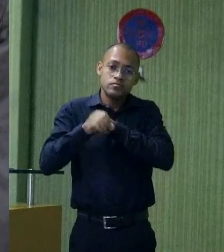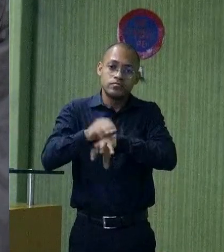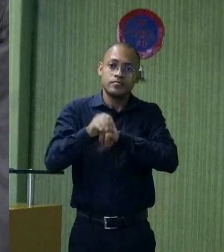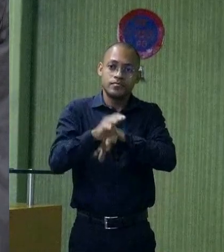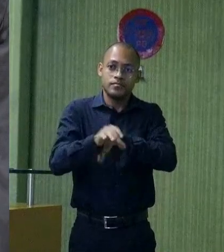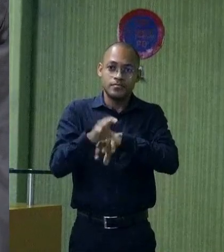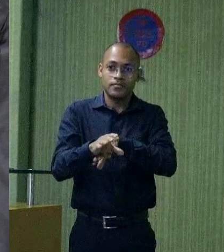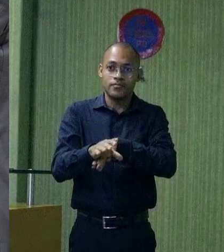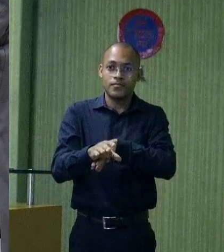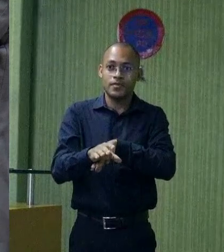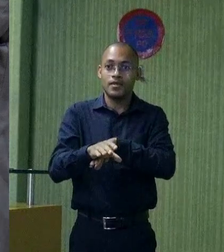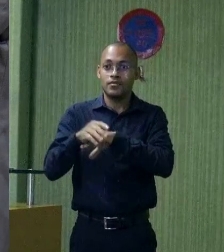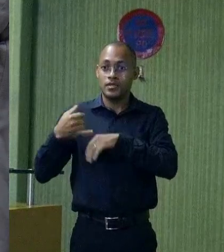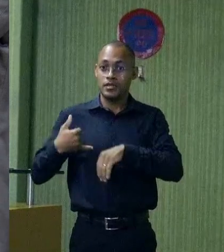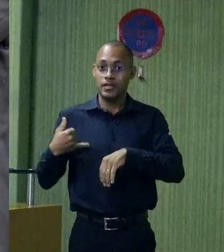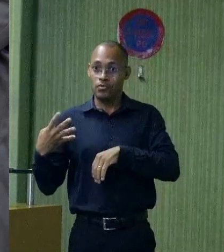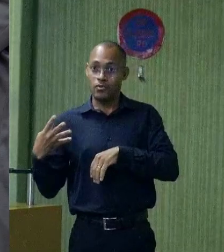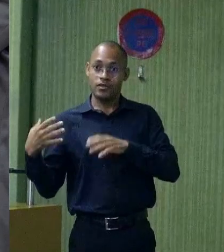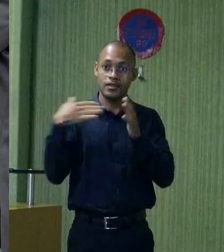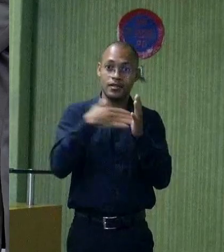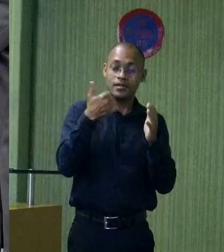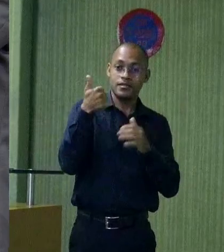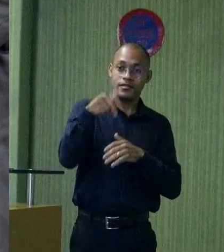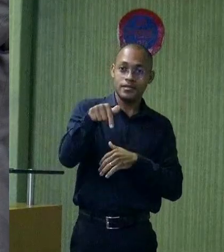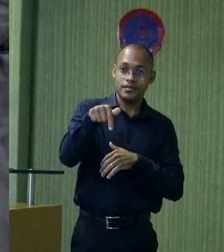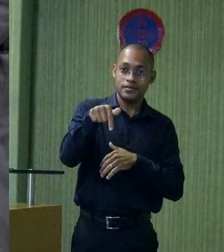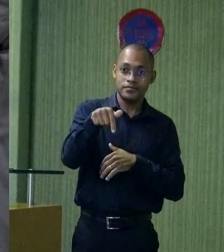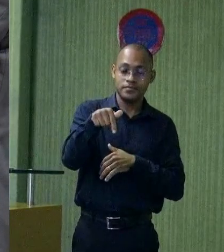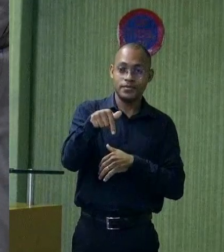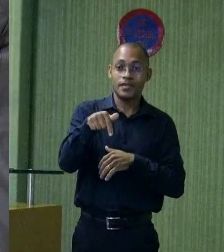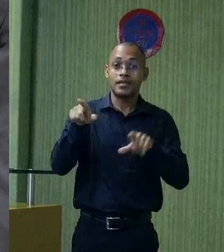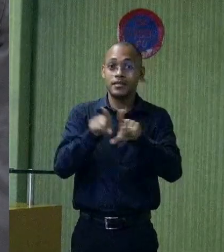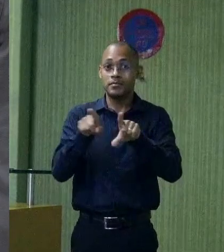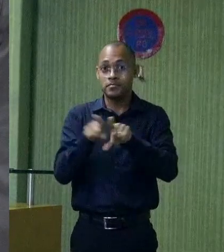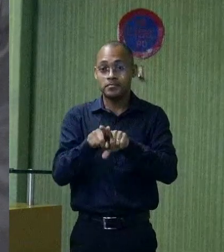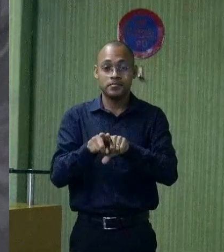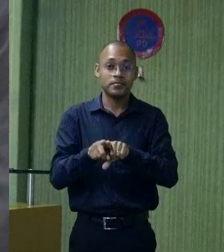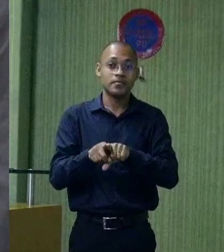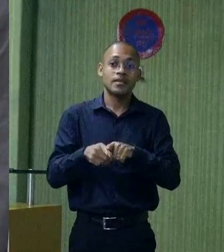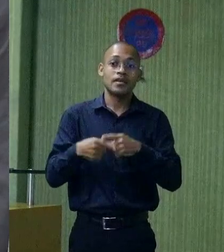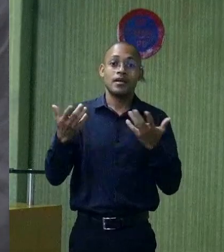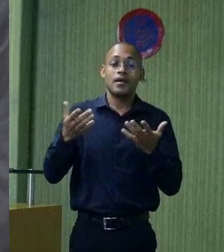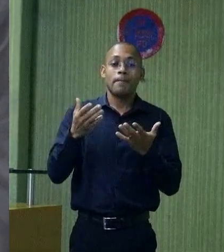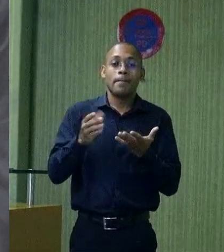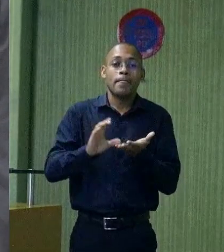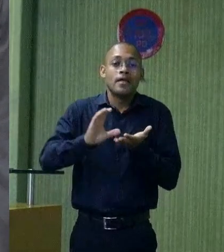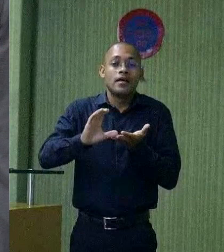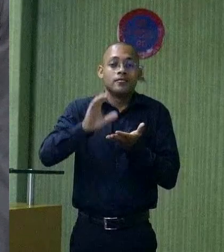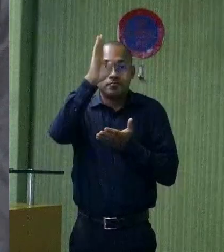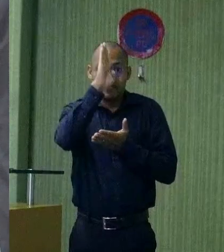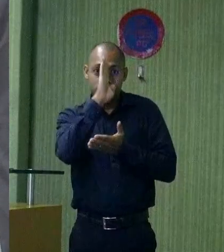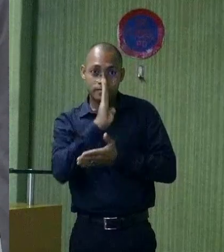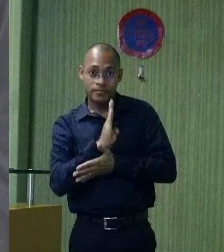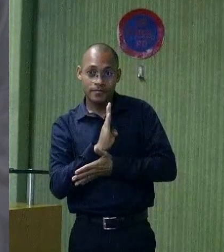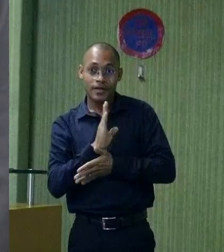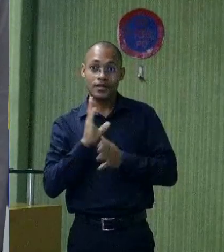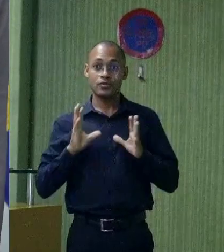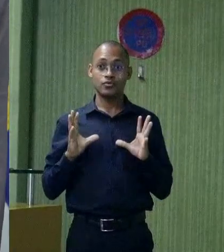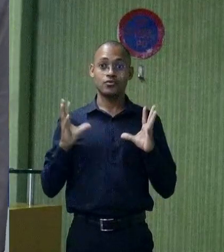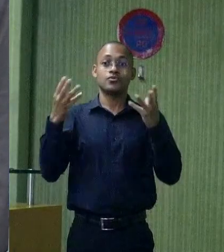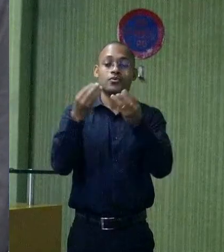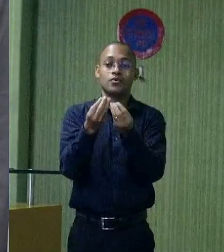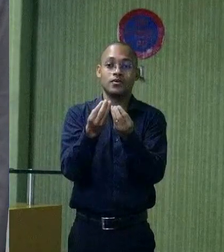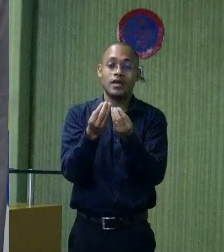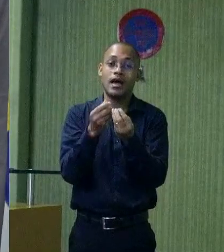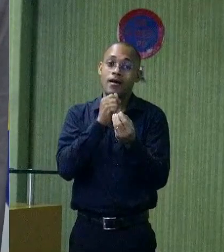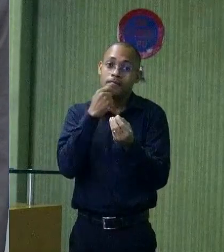dos quatro as 17 anos e aí uma menção importante ó assegurado inclusive sua oferta gratuita a todos os que a ela não